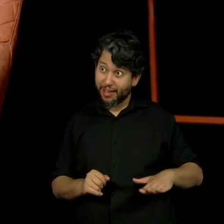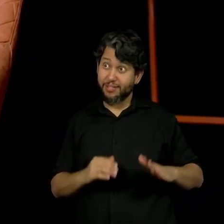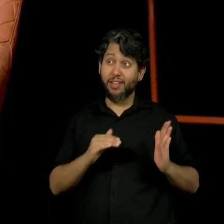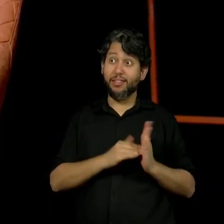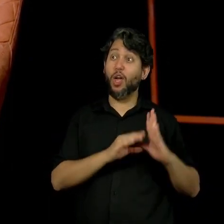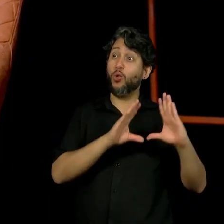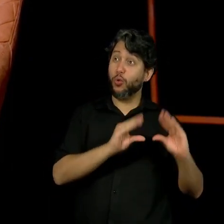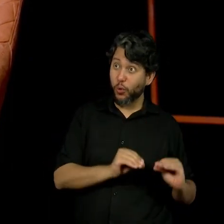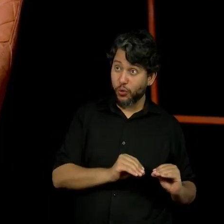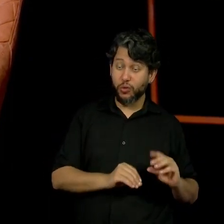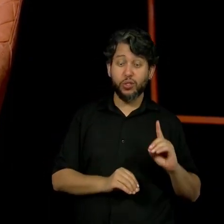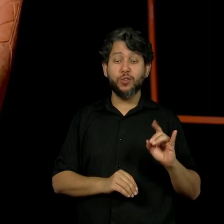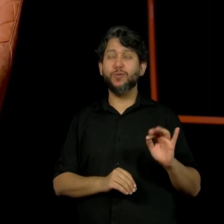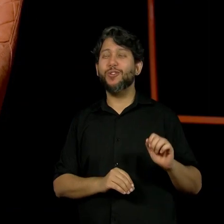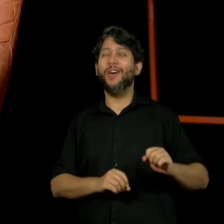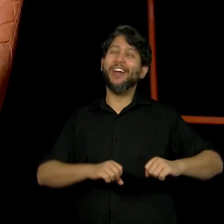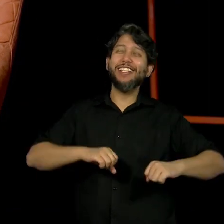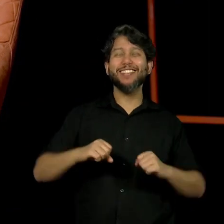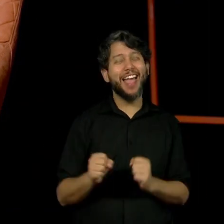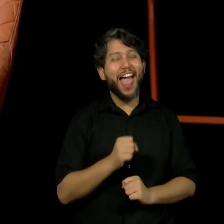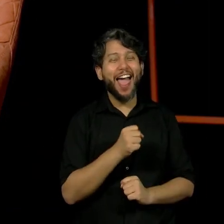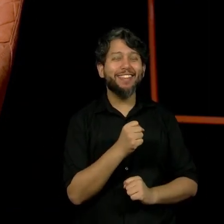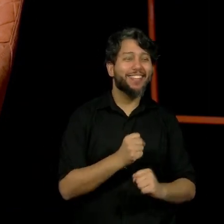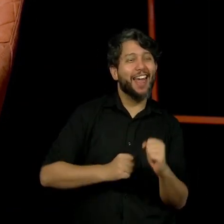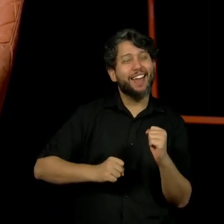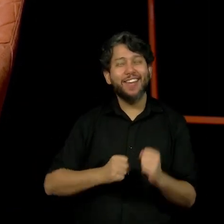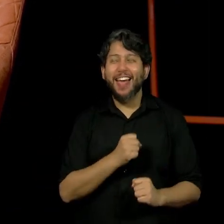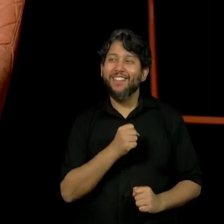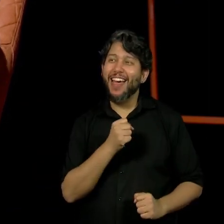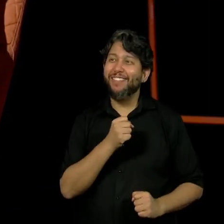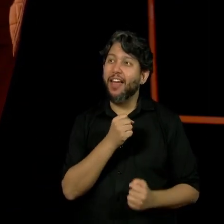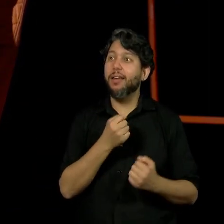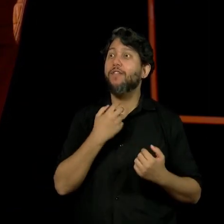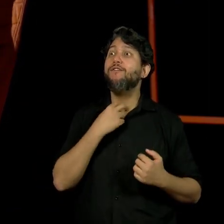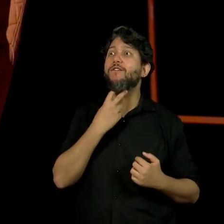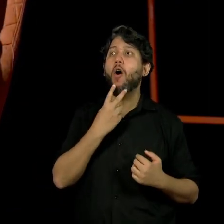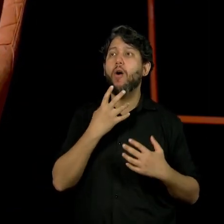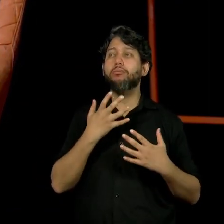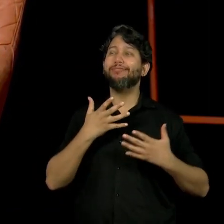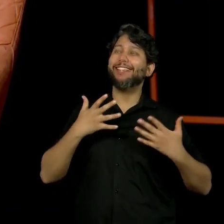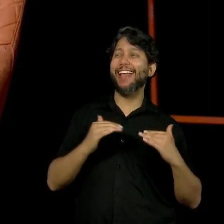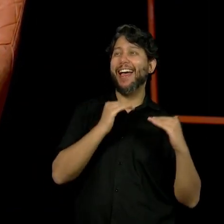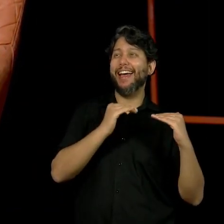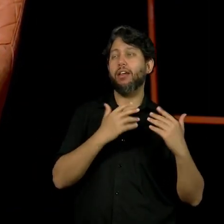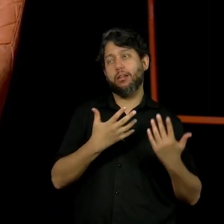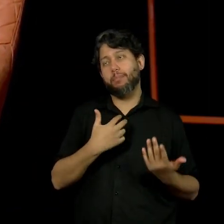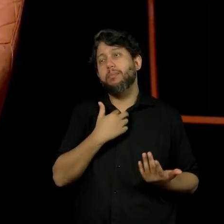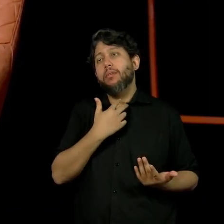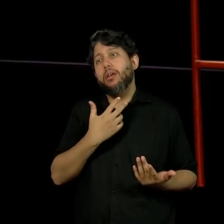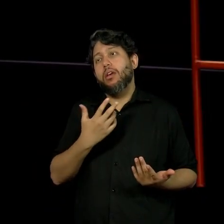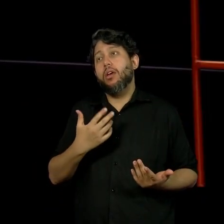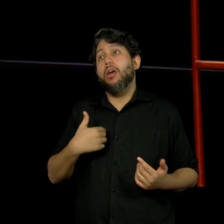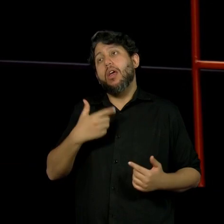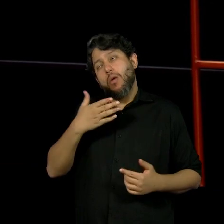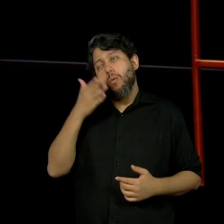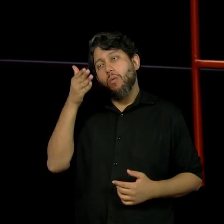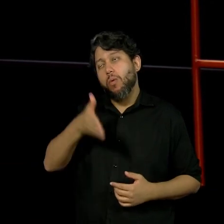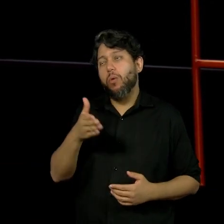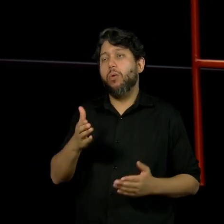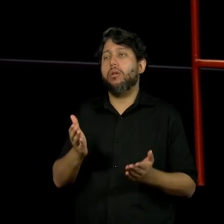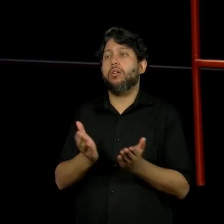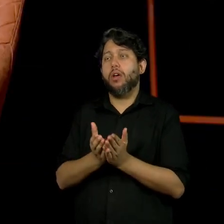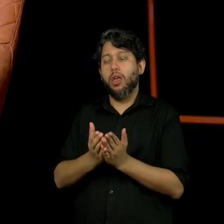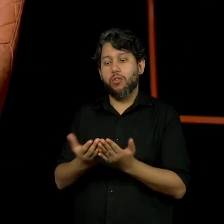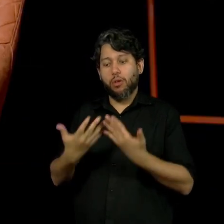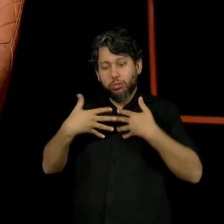fazia a difusora Jet, Music lá em cima, a facilidade que a minha formação de igreja me deu sempre, né?